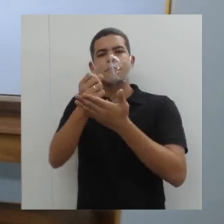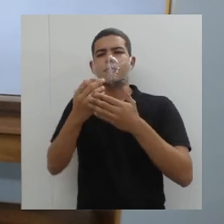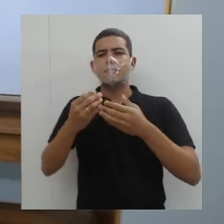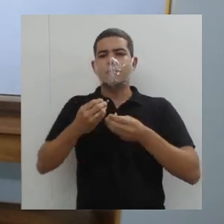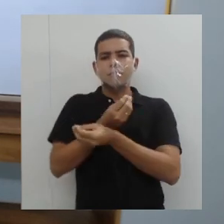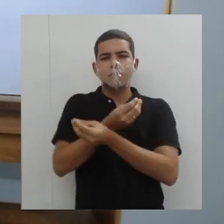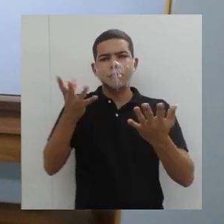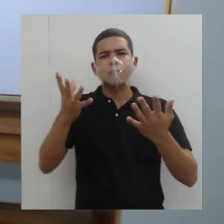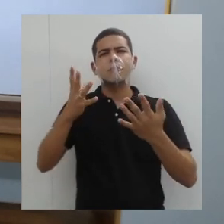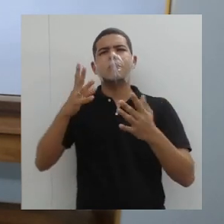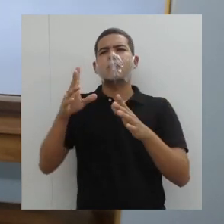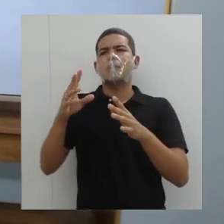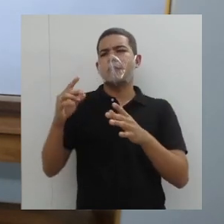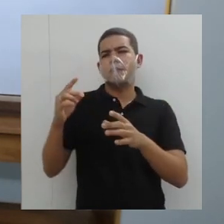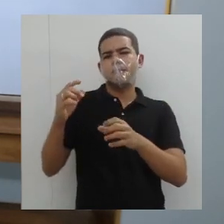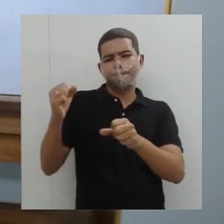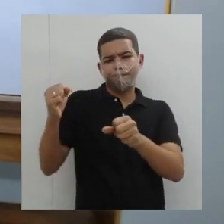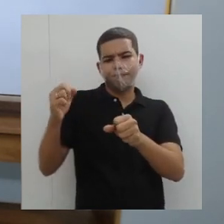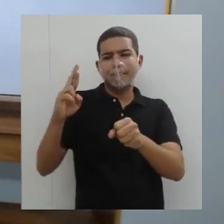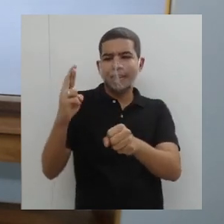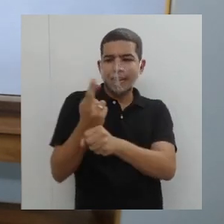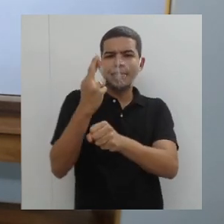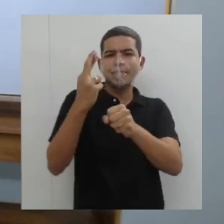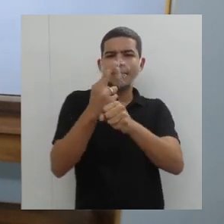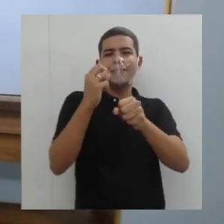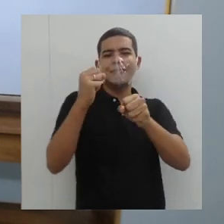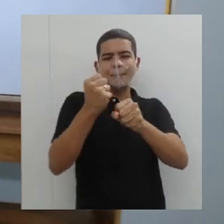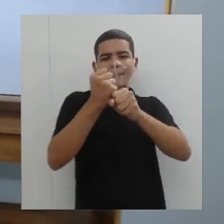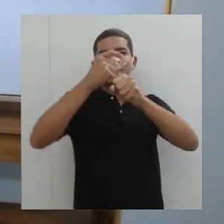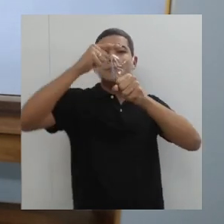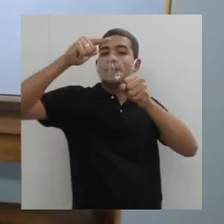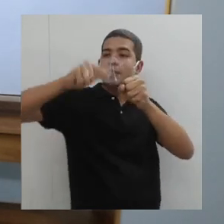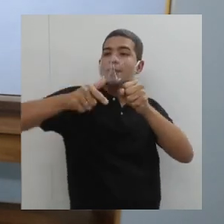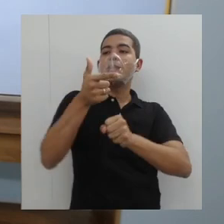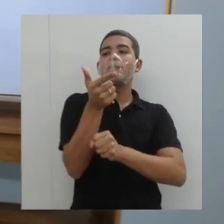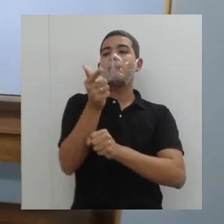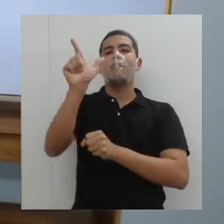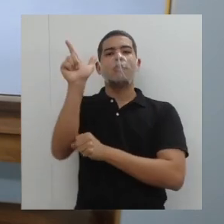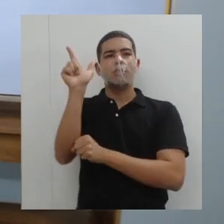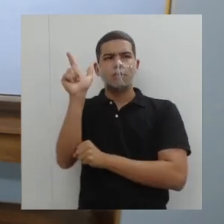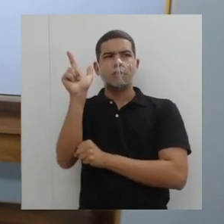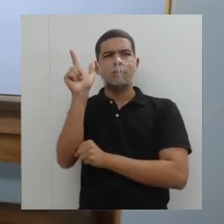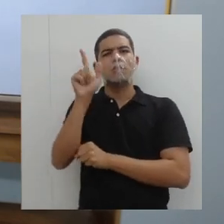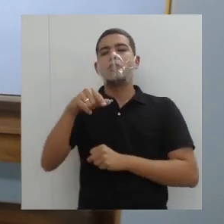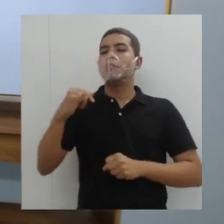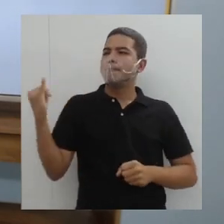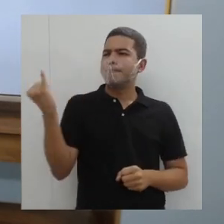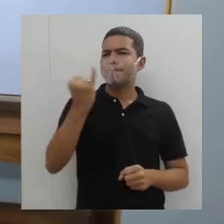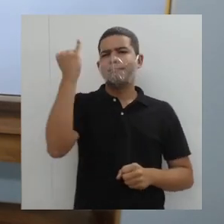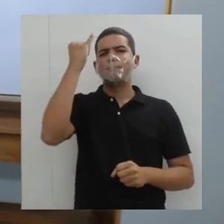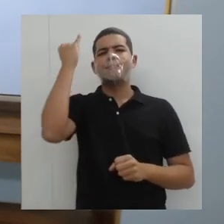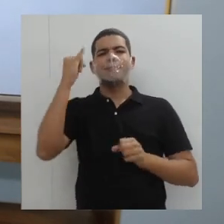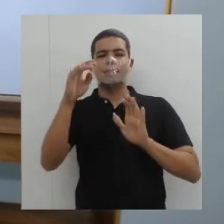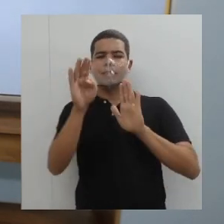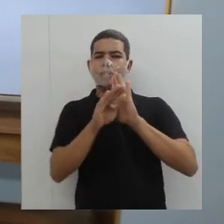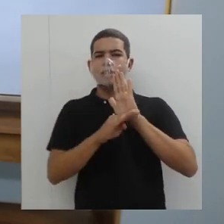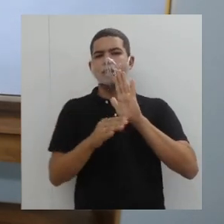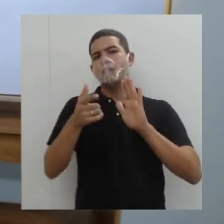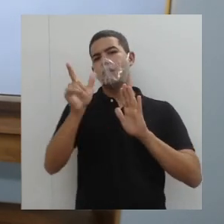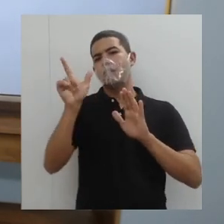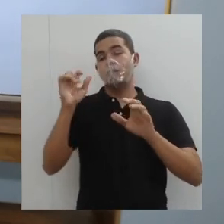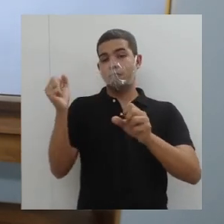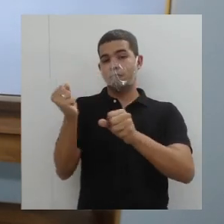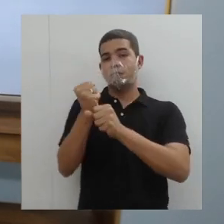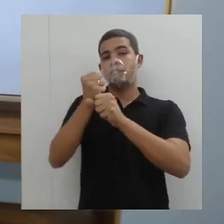de reconstrução desse paradigma. E a reconstrução desse paradigma, ela é primordial para a gente falar sobre